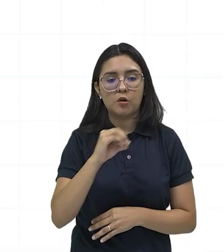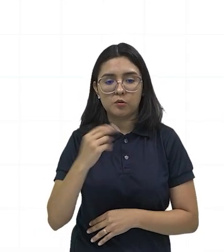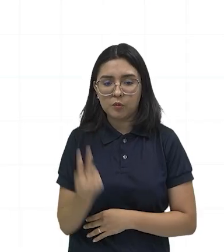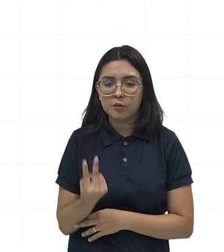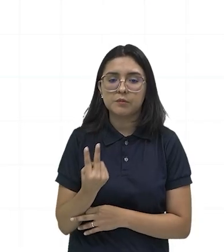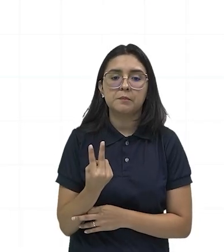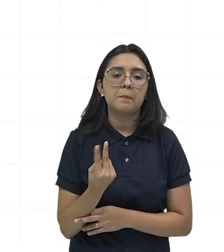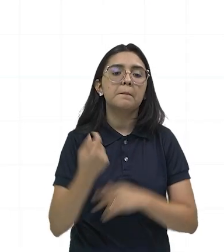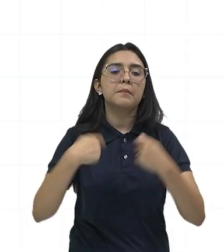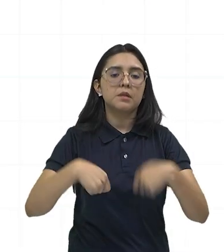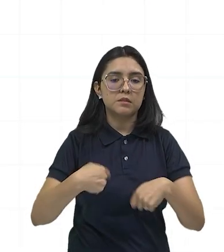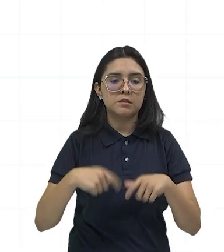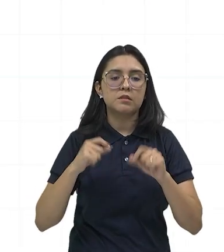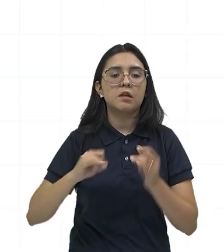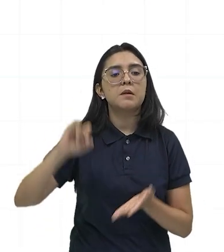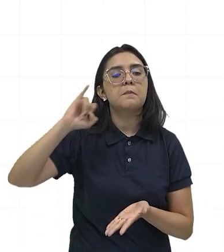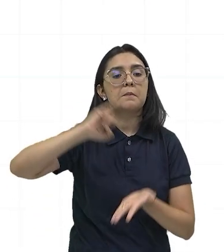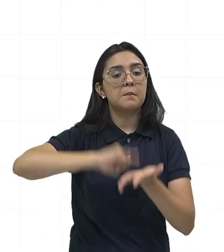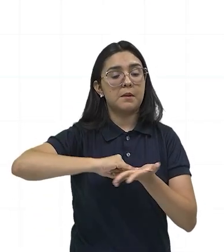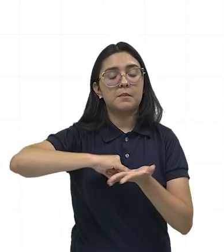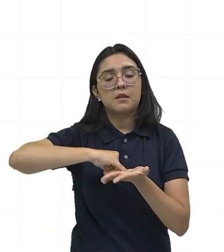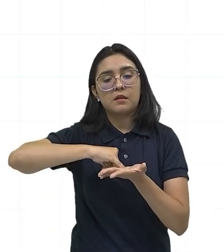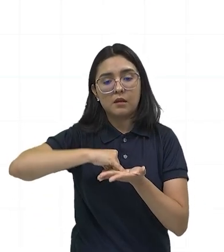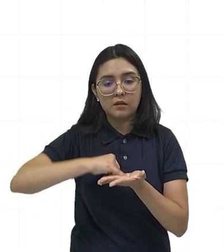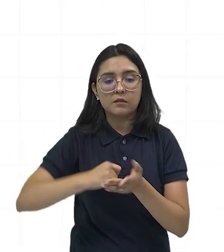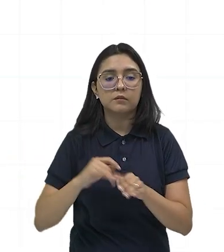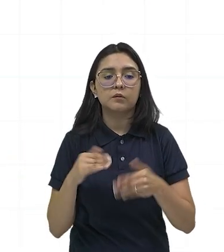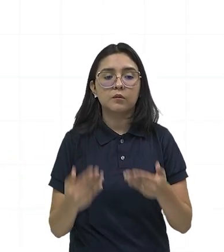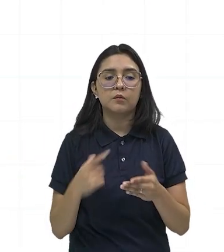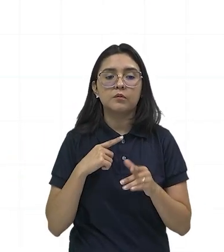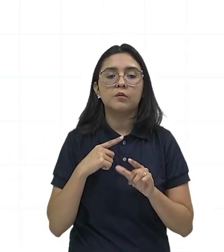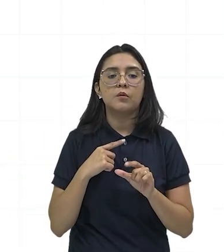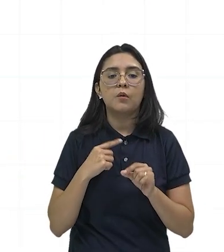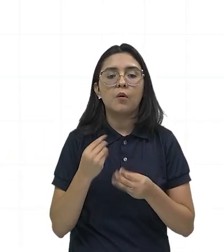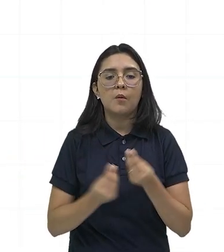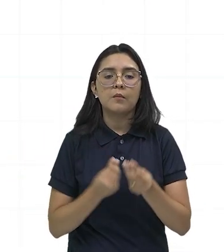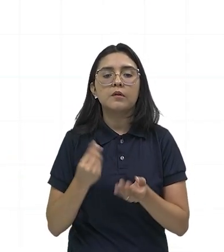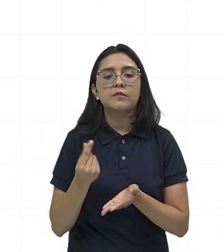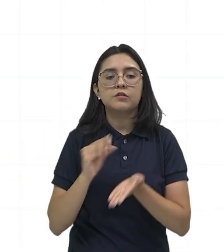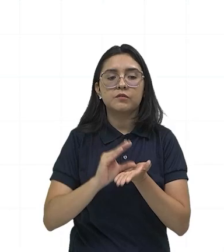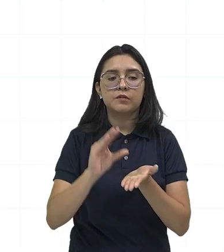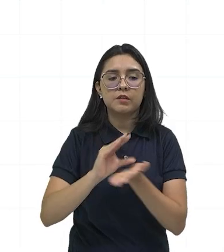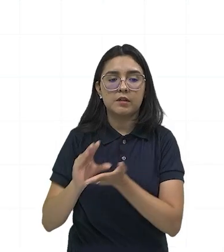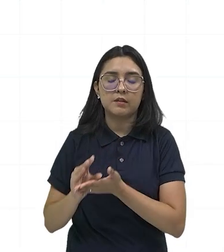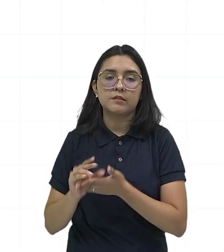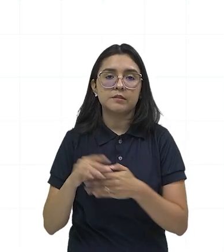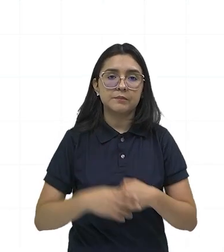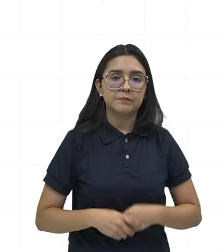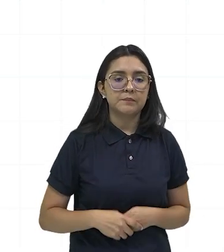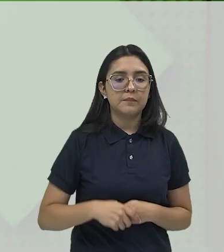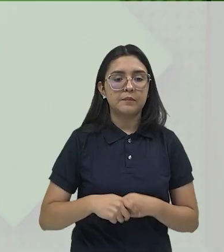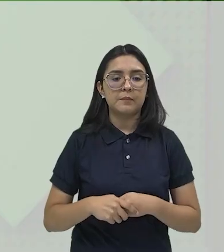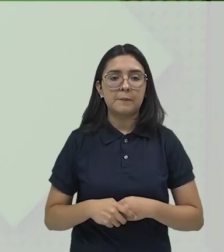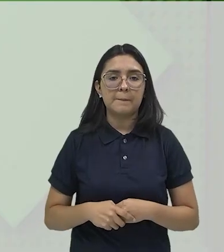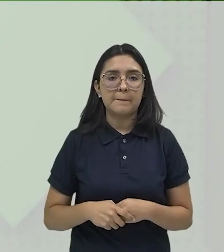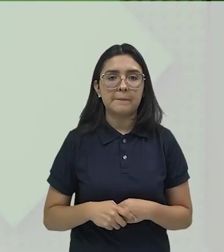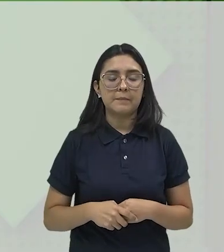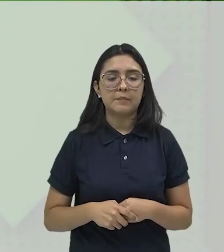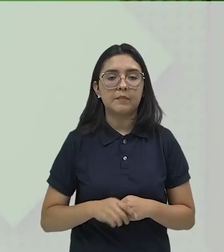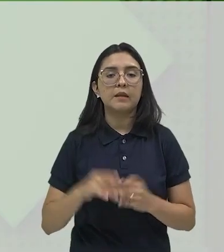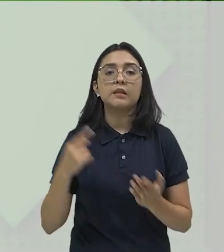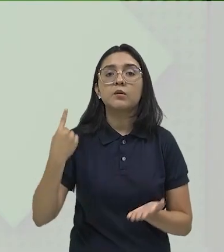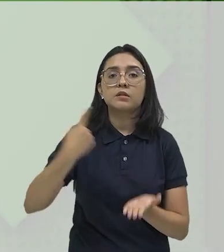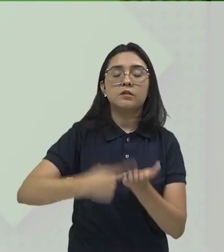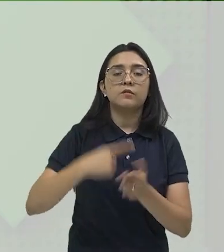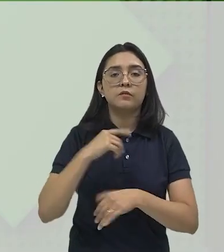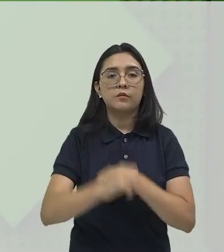CO2, deveriam ser implementadas como por meio do investimento em energias limpas. Bom, esse acordo ele foi